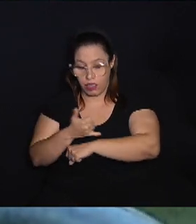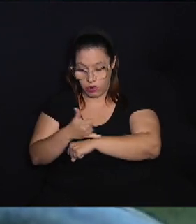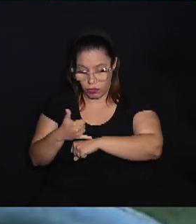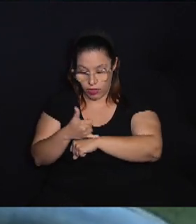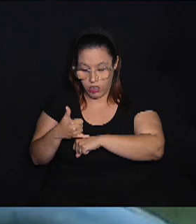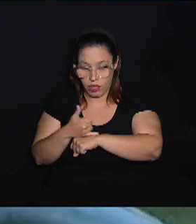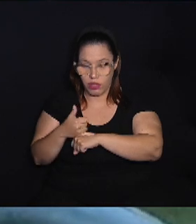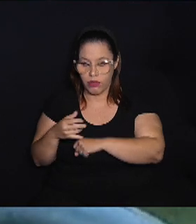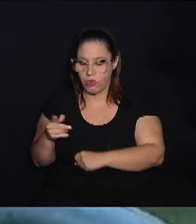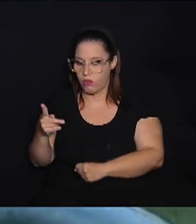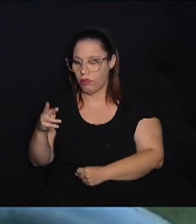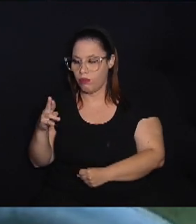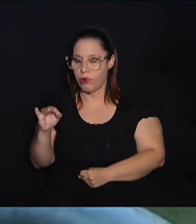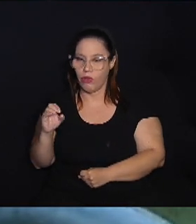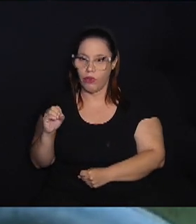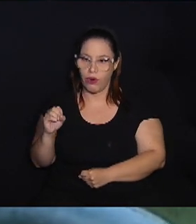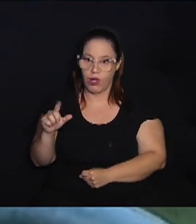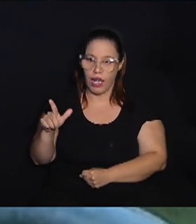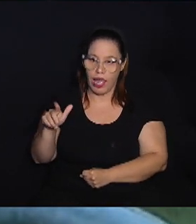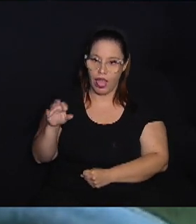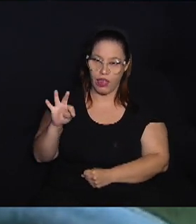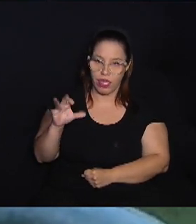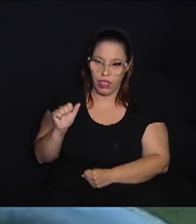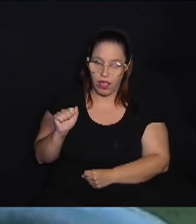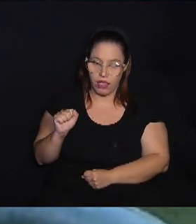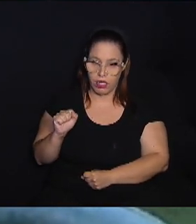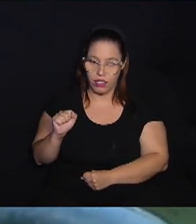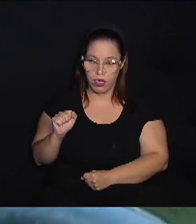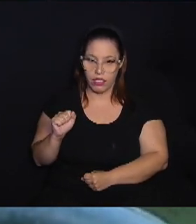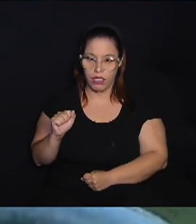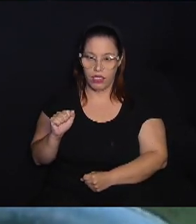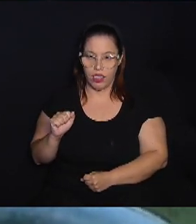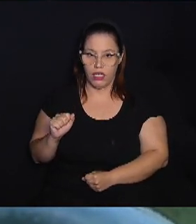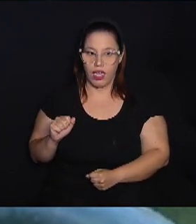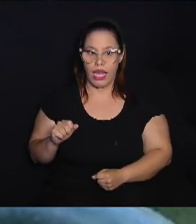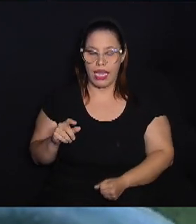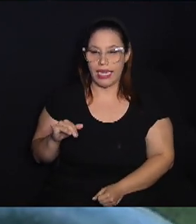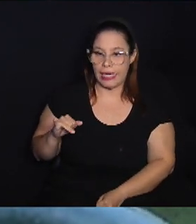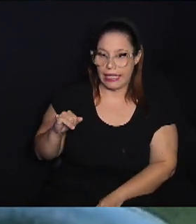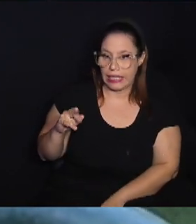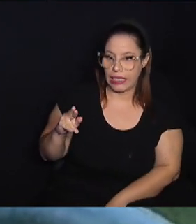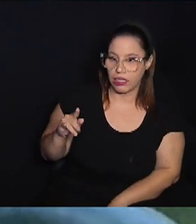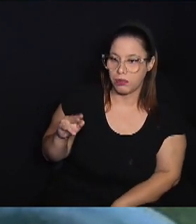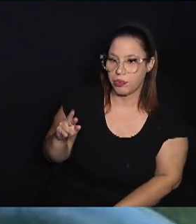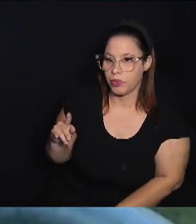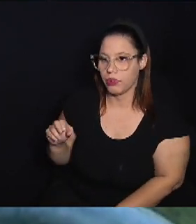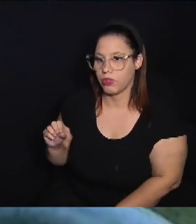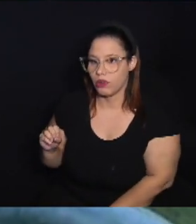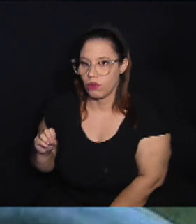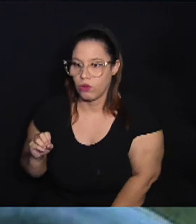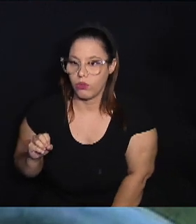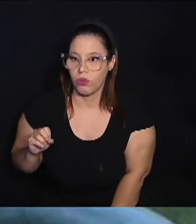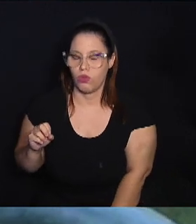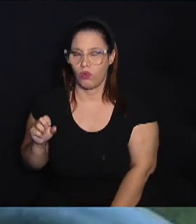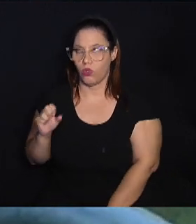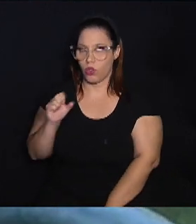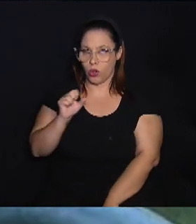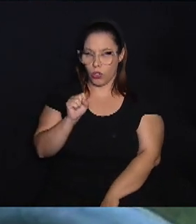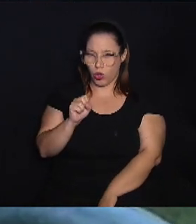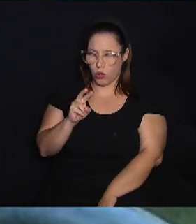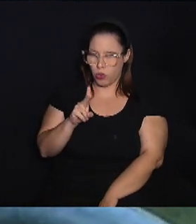a Prolata tem 3 pilares, sendo entrepostos, né, que são os famosos sucateiros,